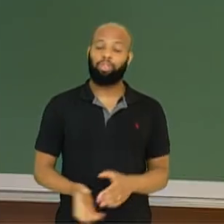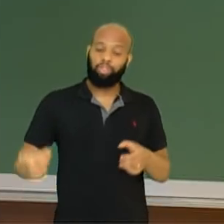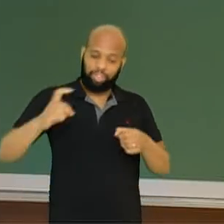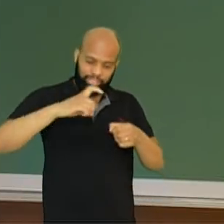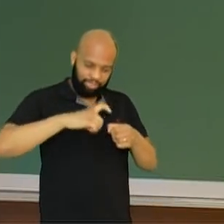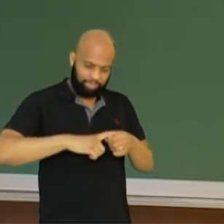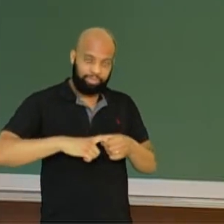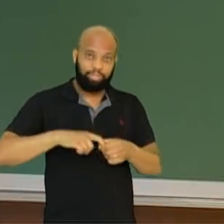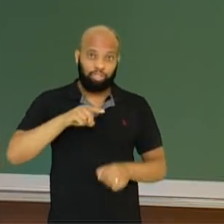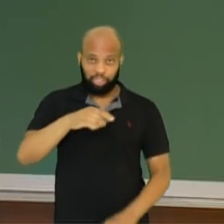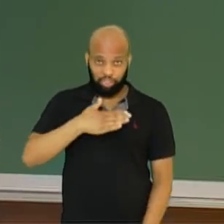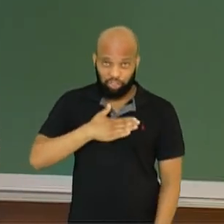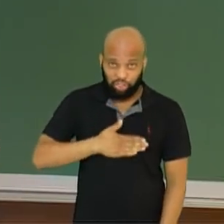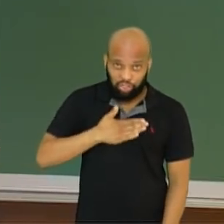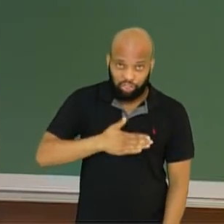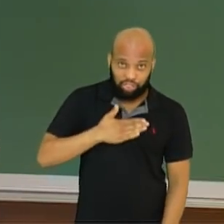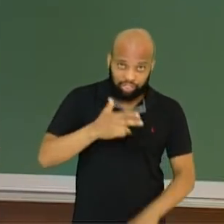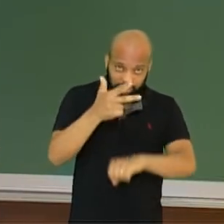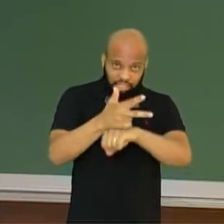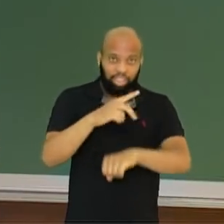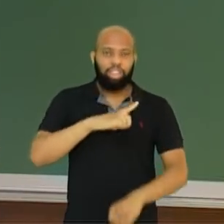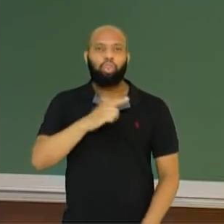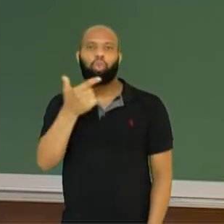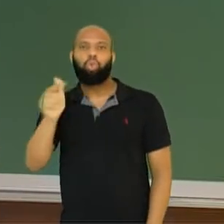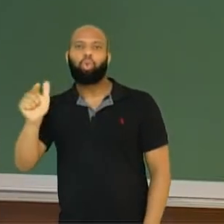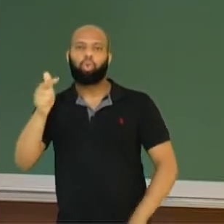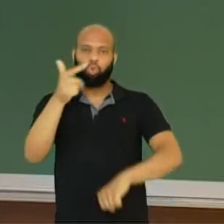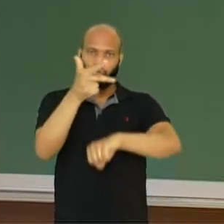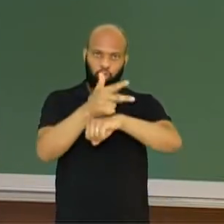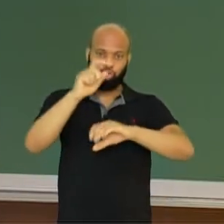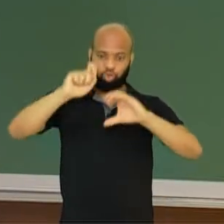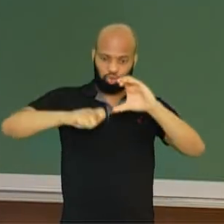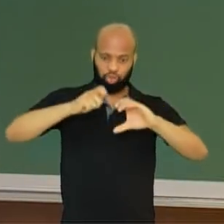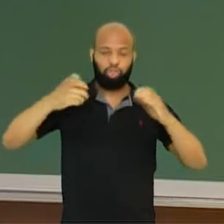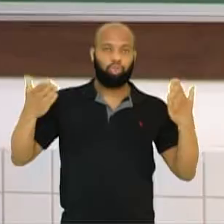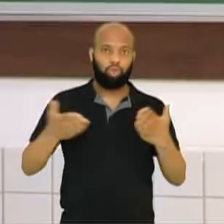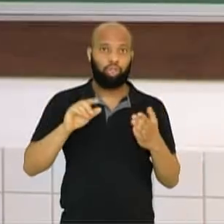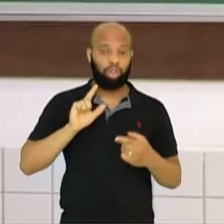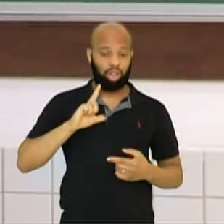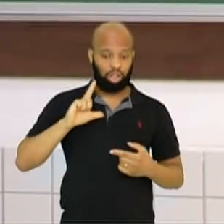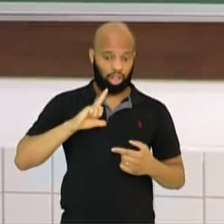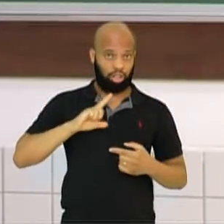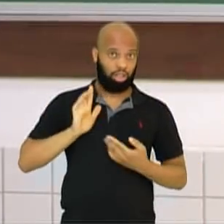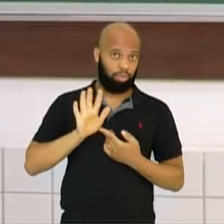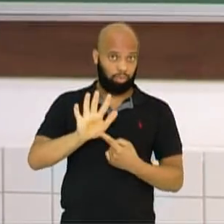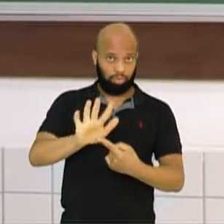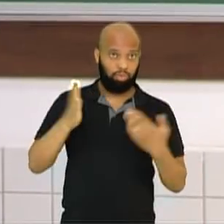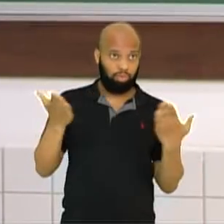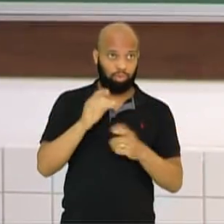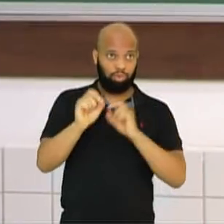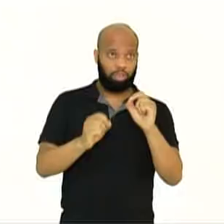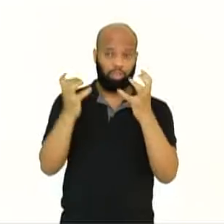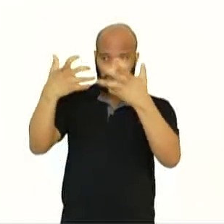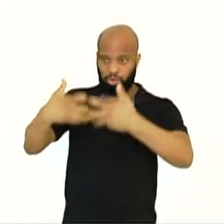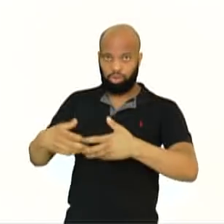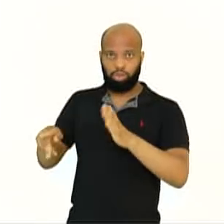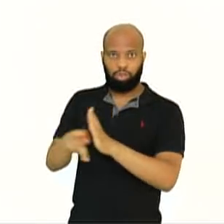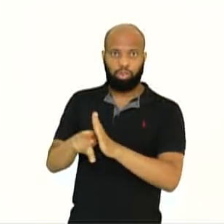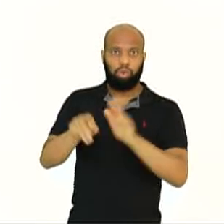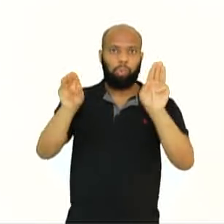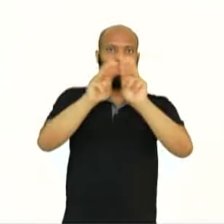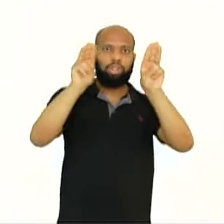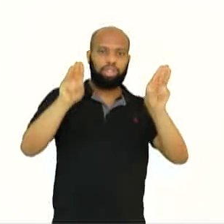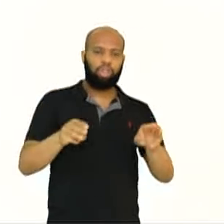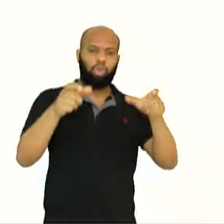Voltei? Curtiram a gravação? Tem mais um vídeo ainda nessa aula. Vou apresentar para vocês agora a função do museu no sentido